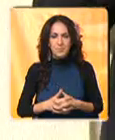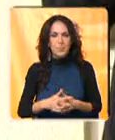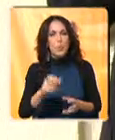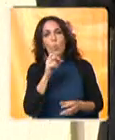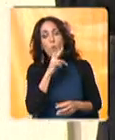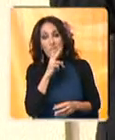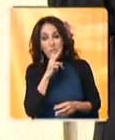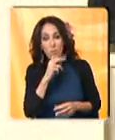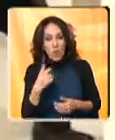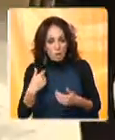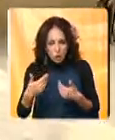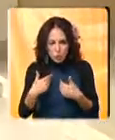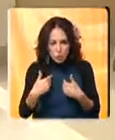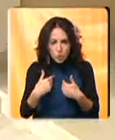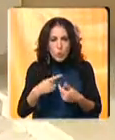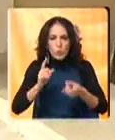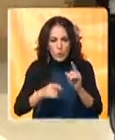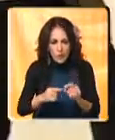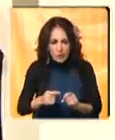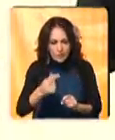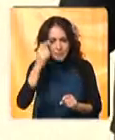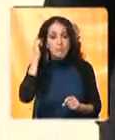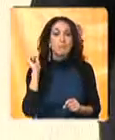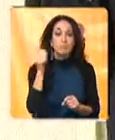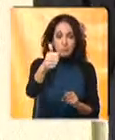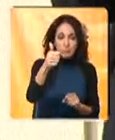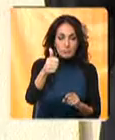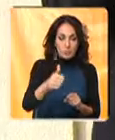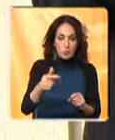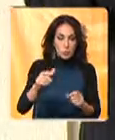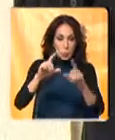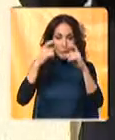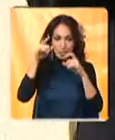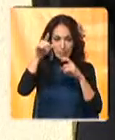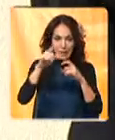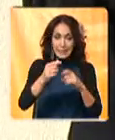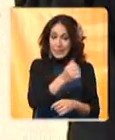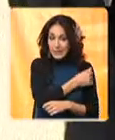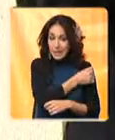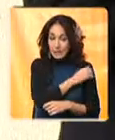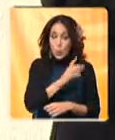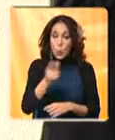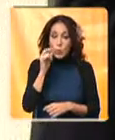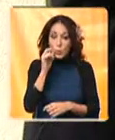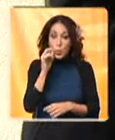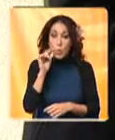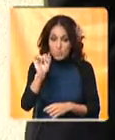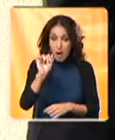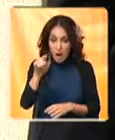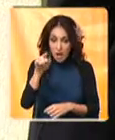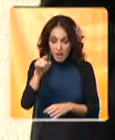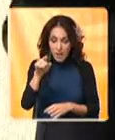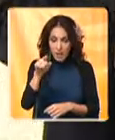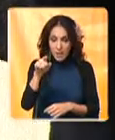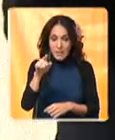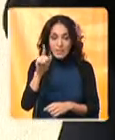O avô Eugénio vai nos ajudar. Em quê? Vai justamente tocar à porta do andar da casa onde está o pai da Maria,